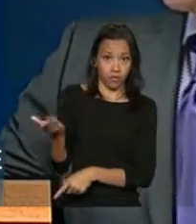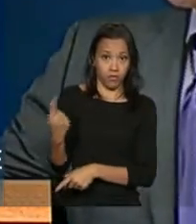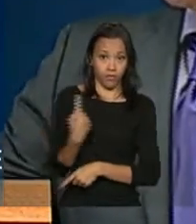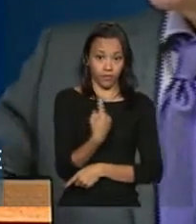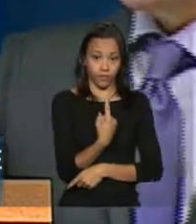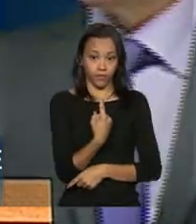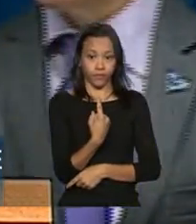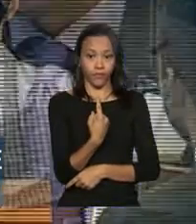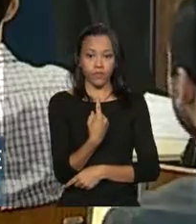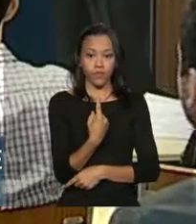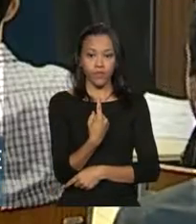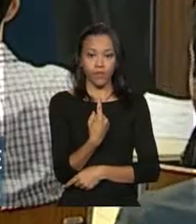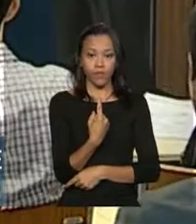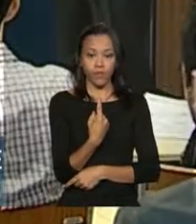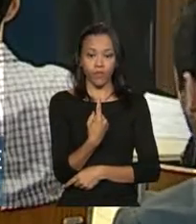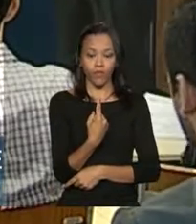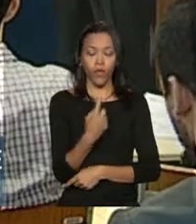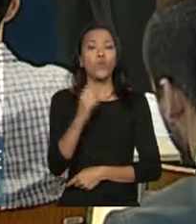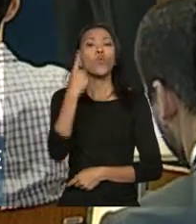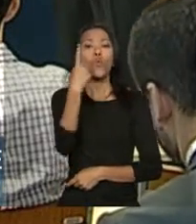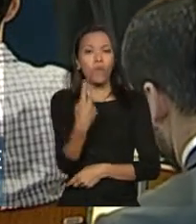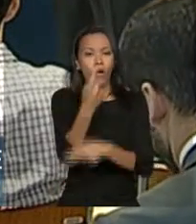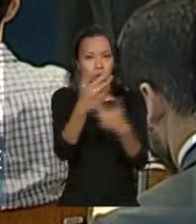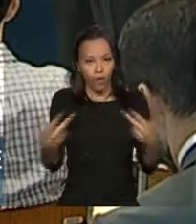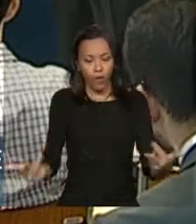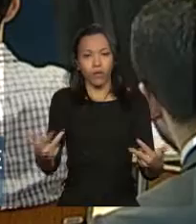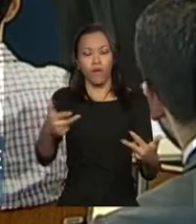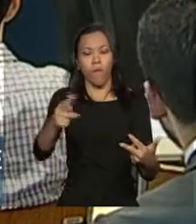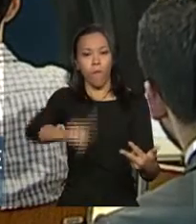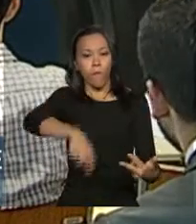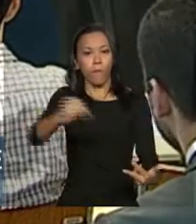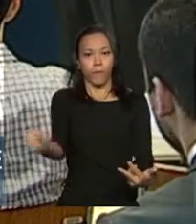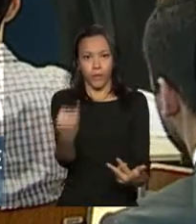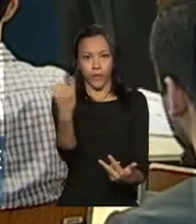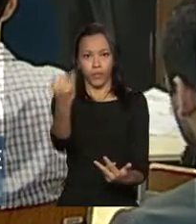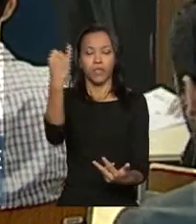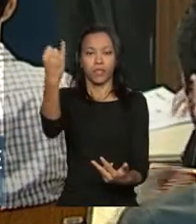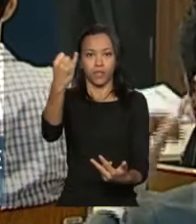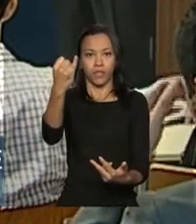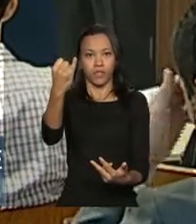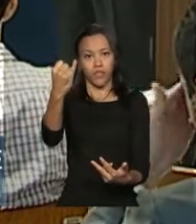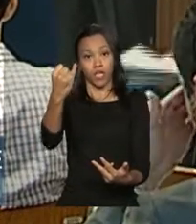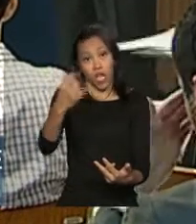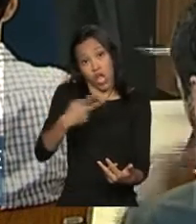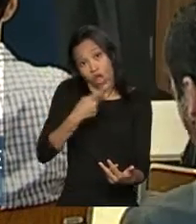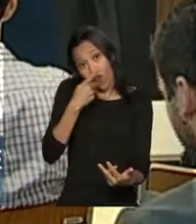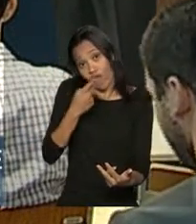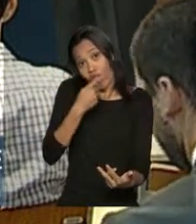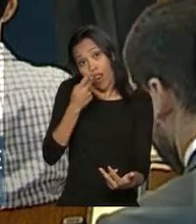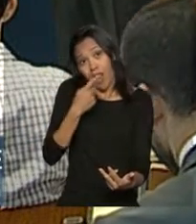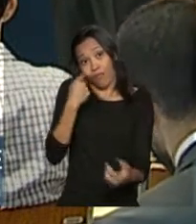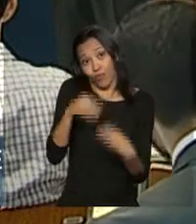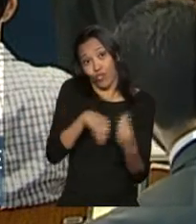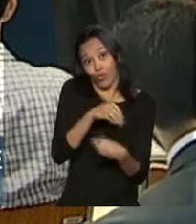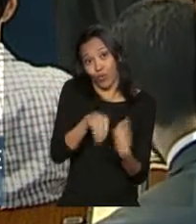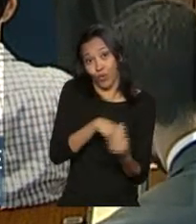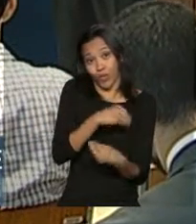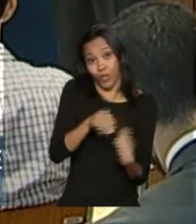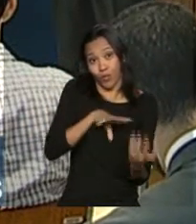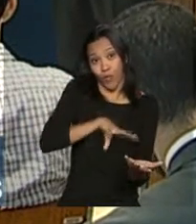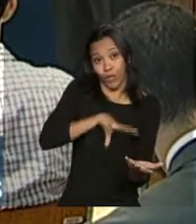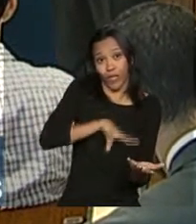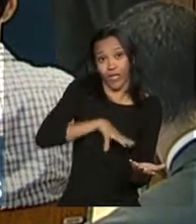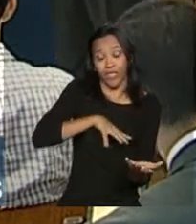Alguma das questões que é importante, eu vou fazer uso do portunhol, tá? Se você não entender, por favor, você me para e